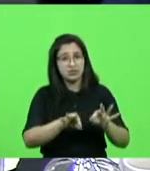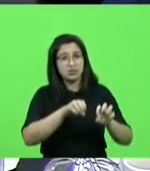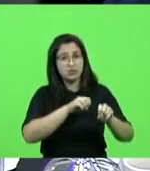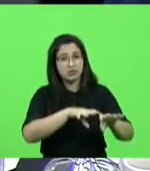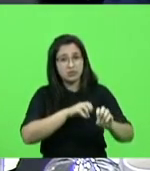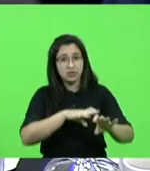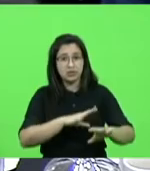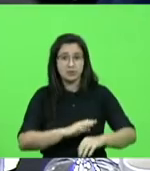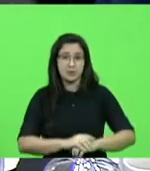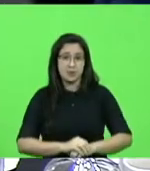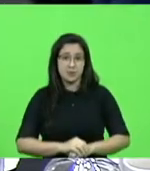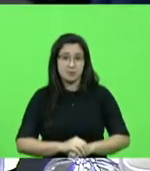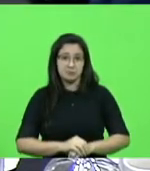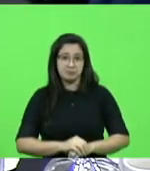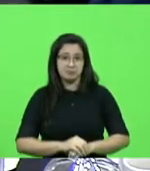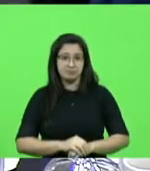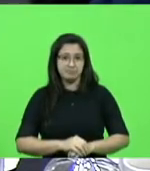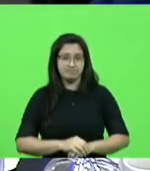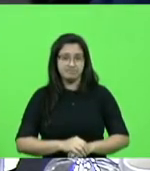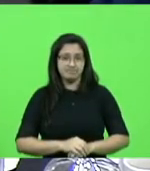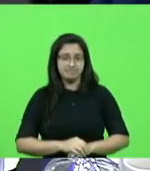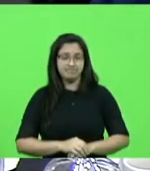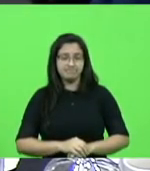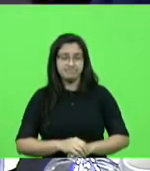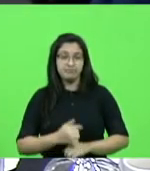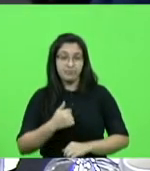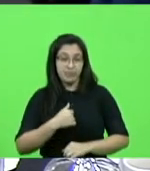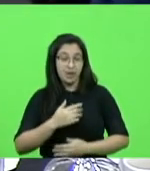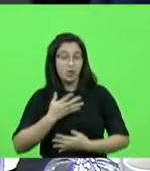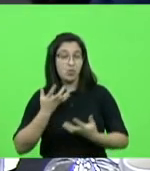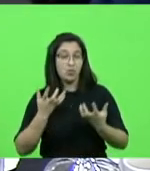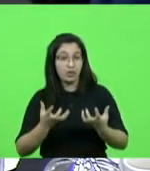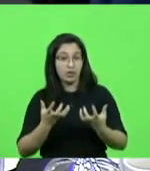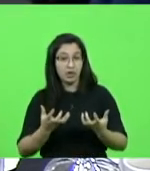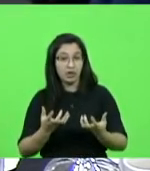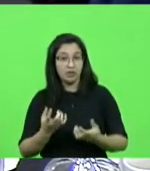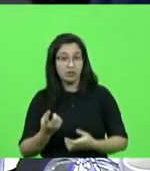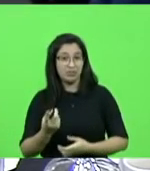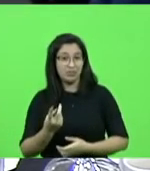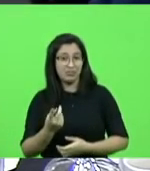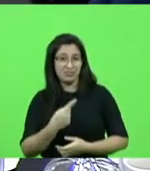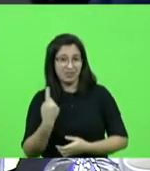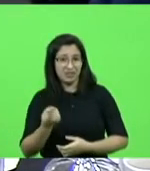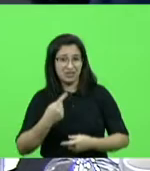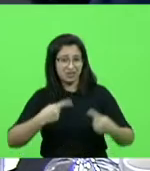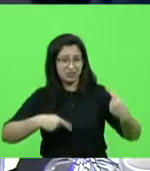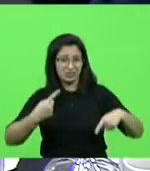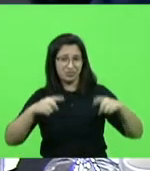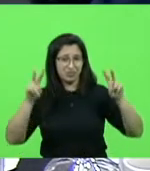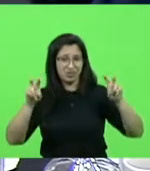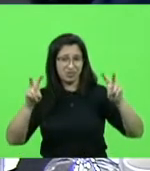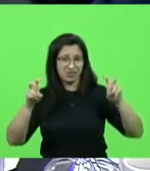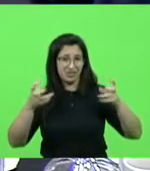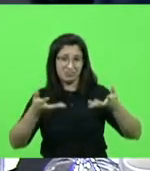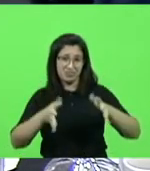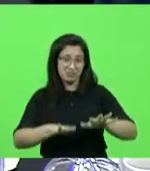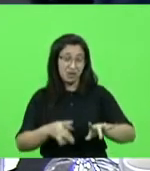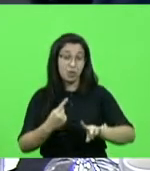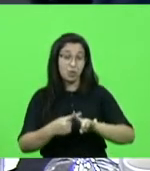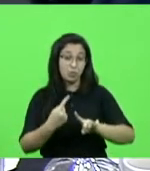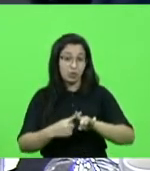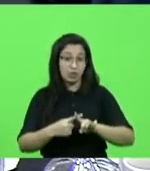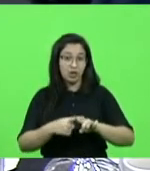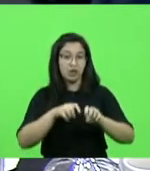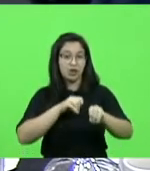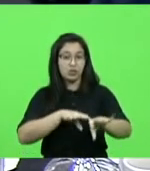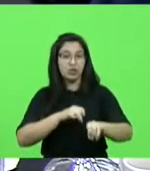educacional. Não tem sentido. Eu gostaria muito que a gente nem estivesse discutindo isso, porque eu entendo que a educação é a